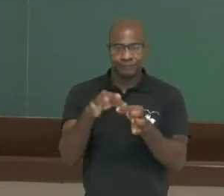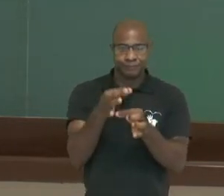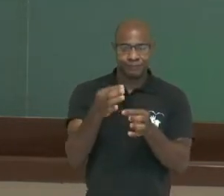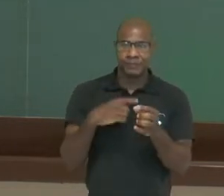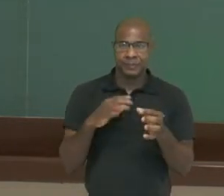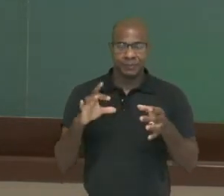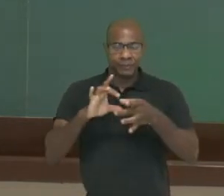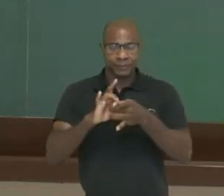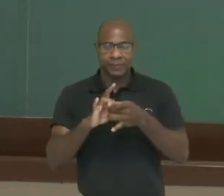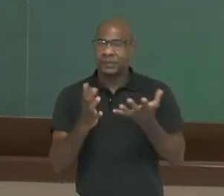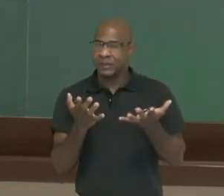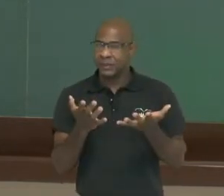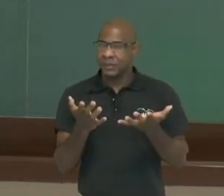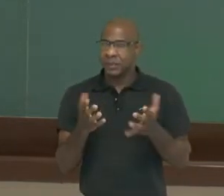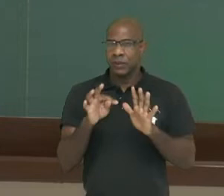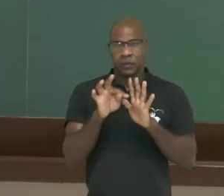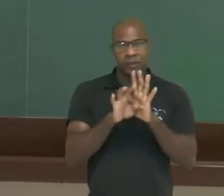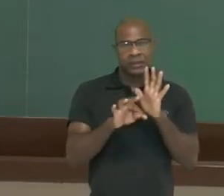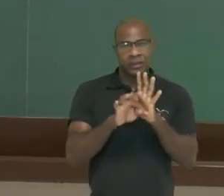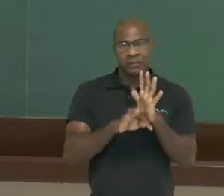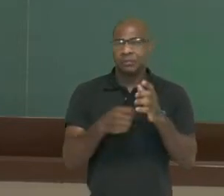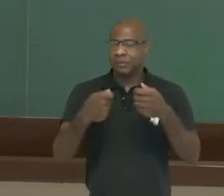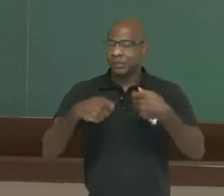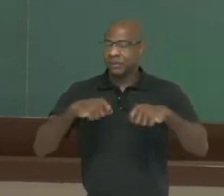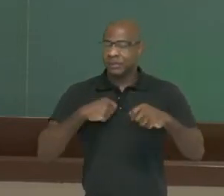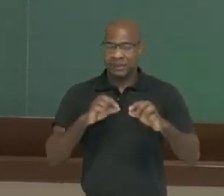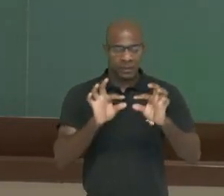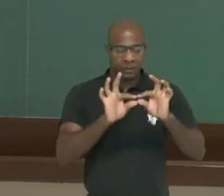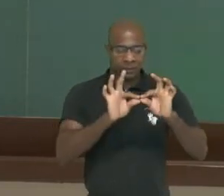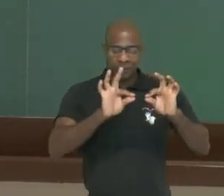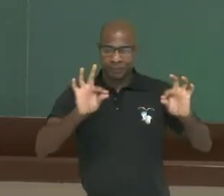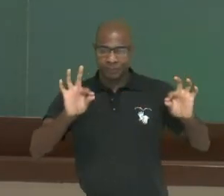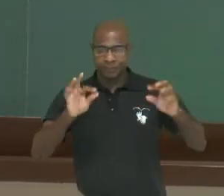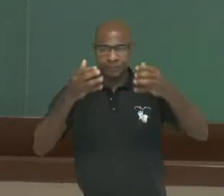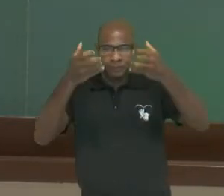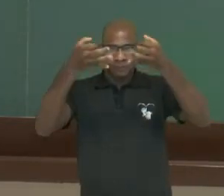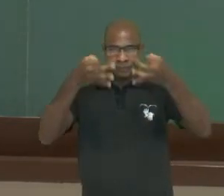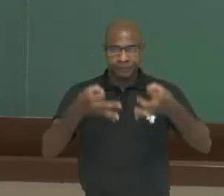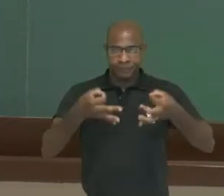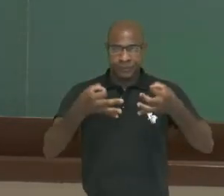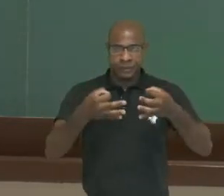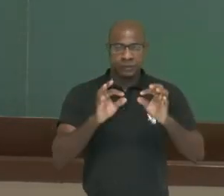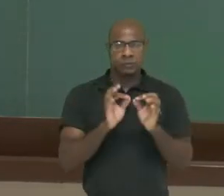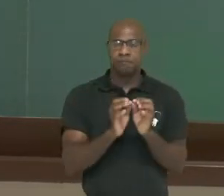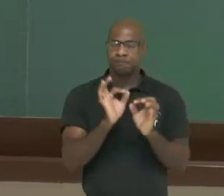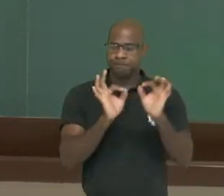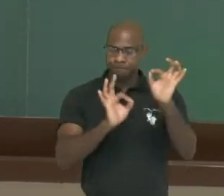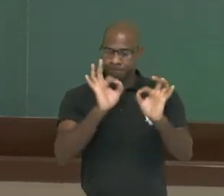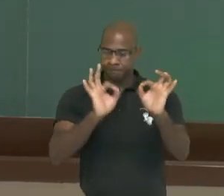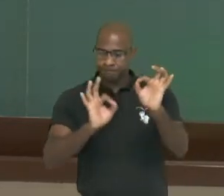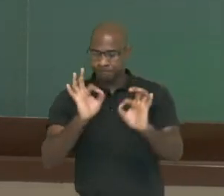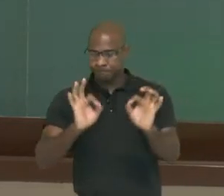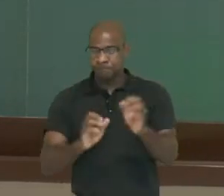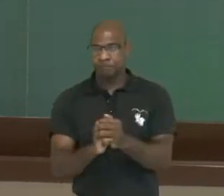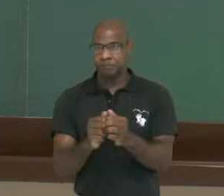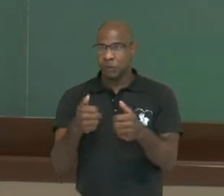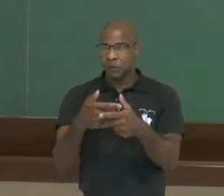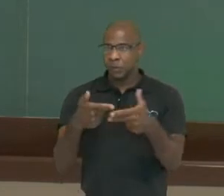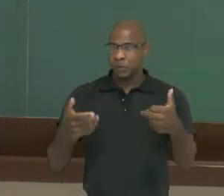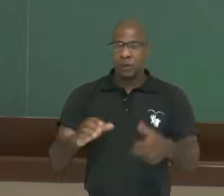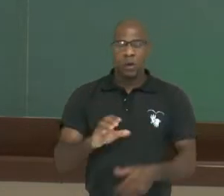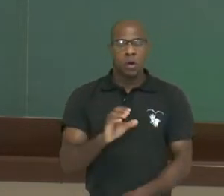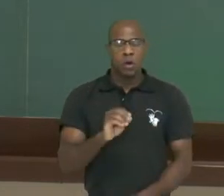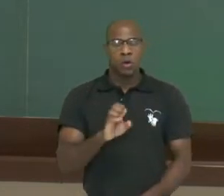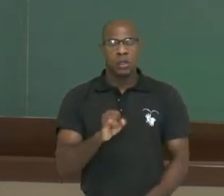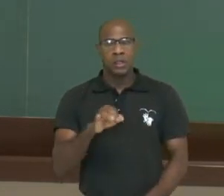texto, da mesma maneira, precisa ter essa amarração, esse tecido. Então, os elementos de coesão é